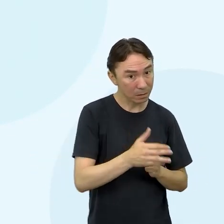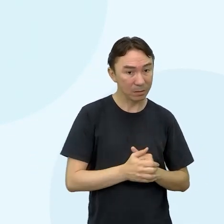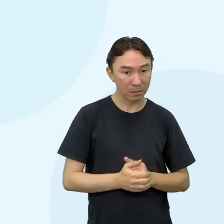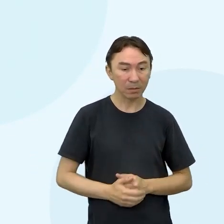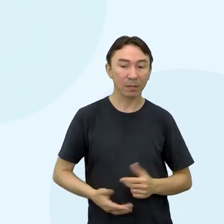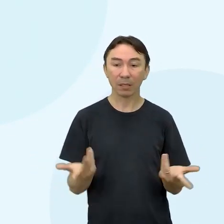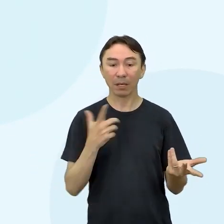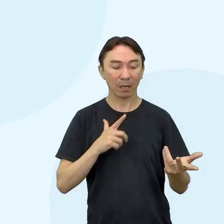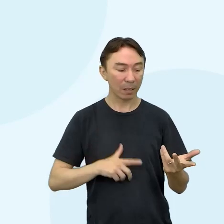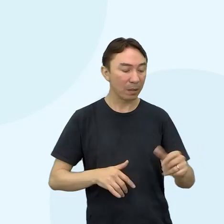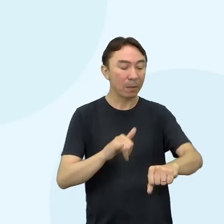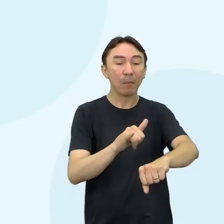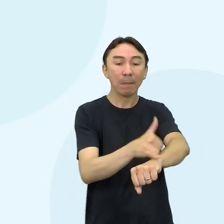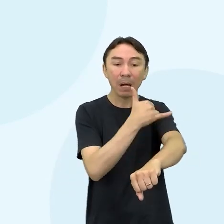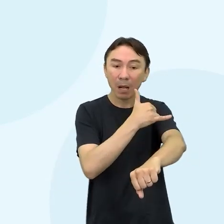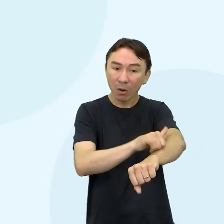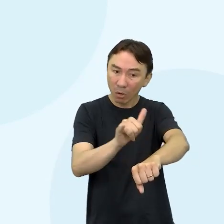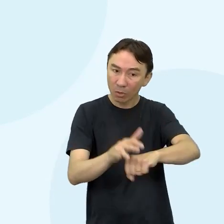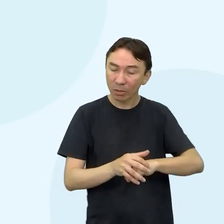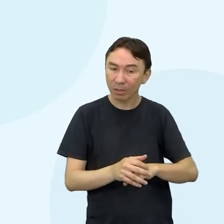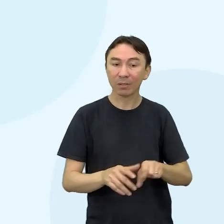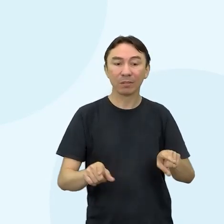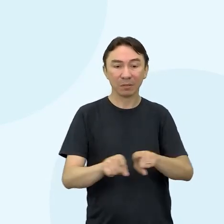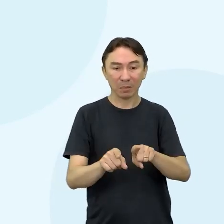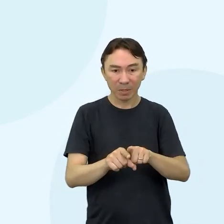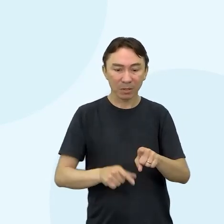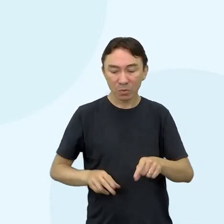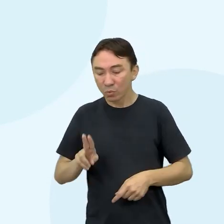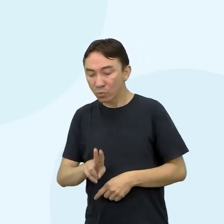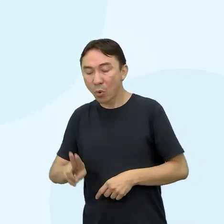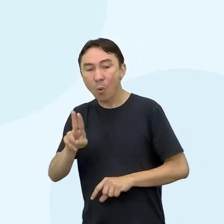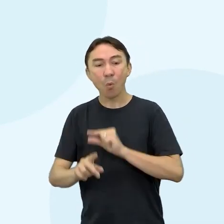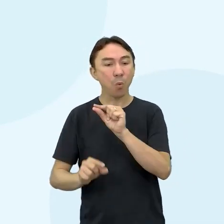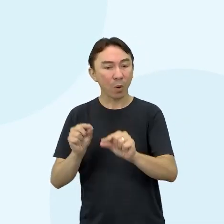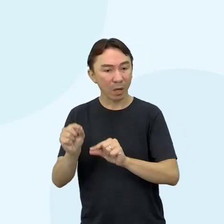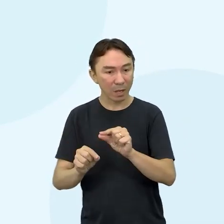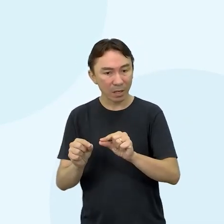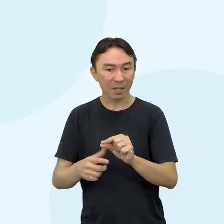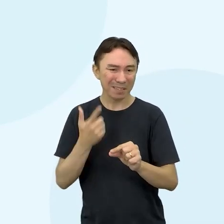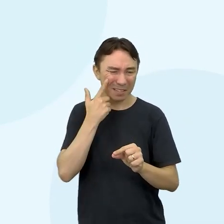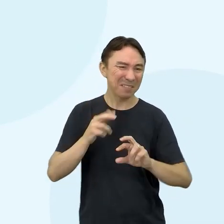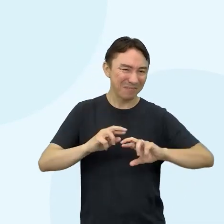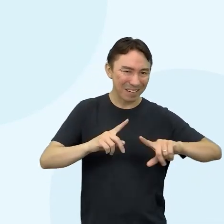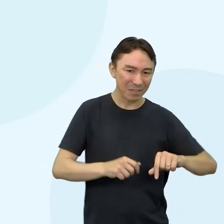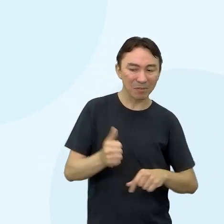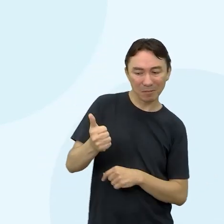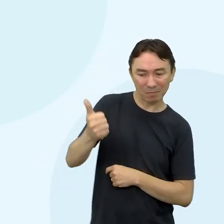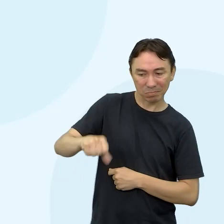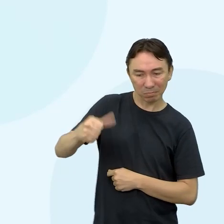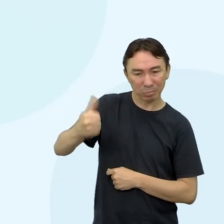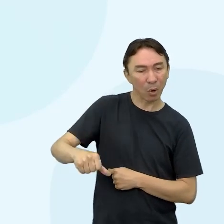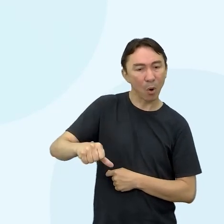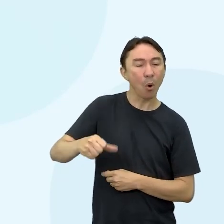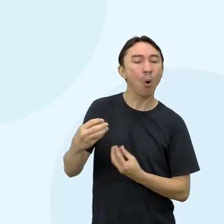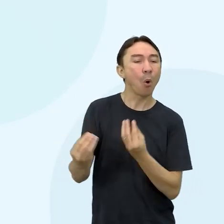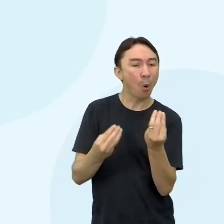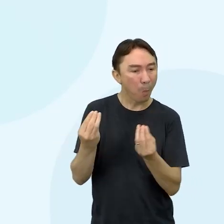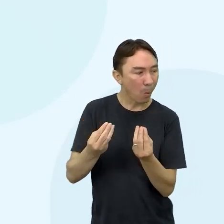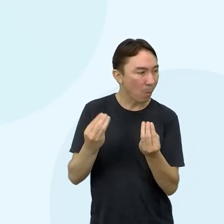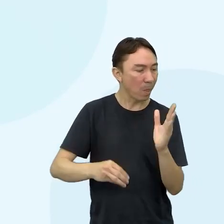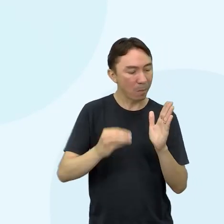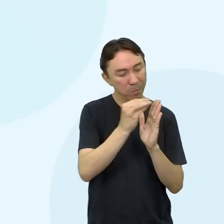metodologia, também os recursos utilizados e os instrumentos de avaliação. A partir desse esboço, que vocês